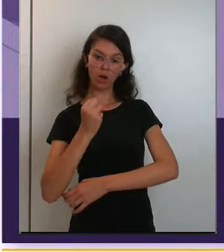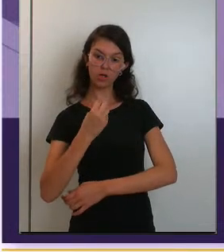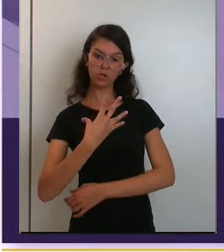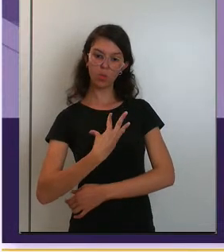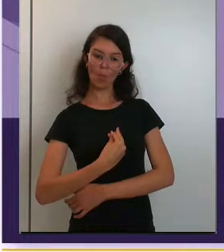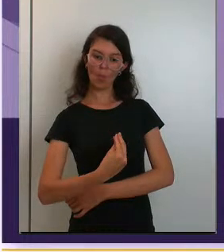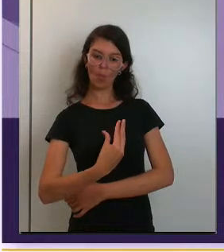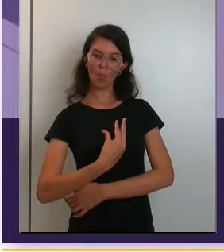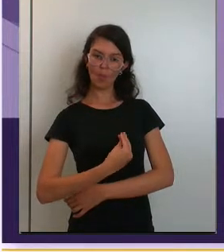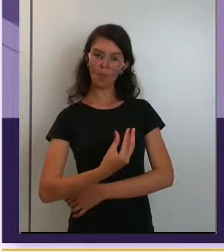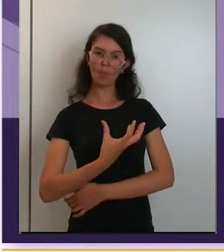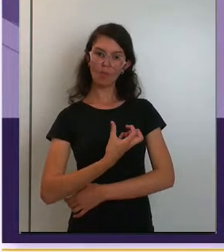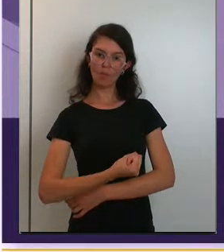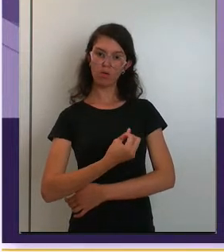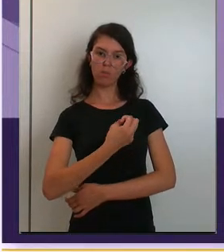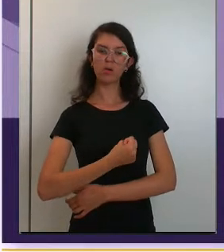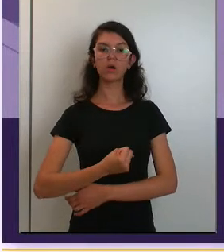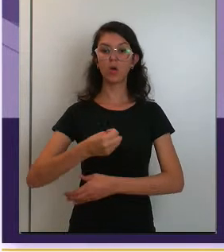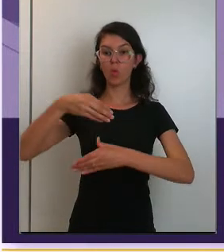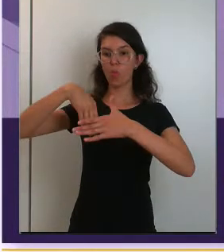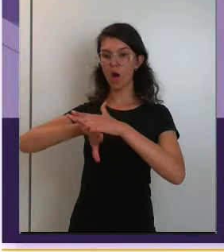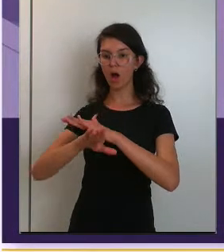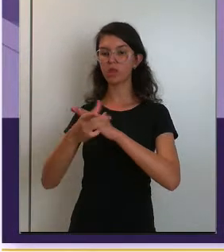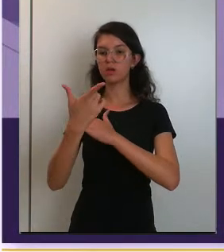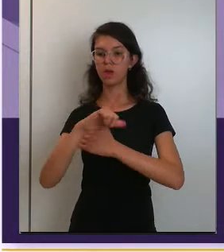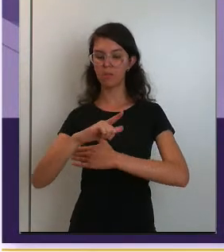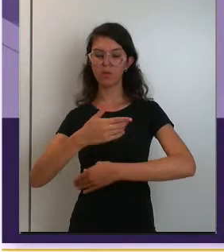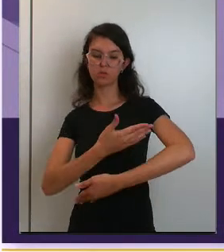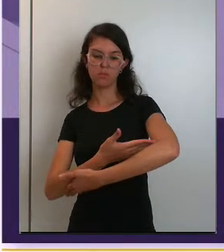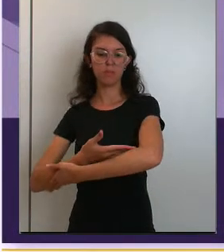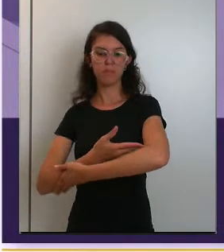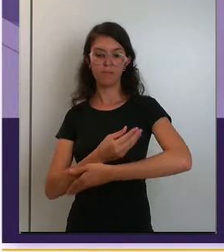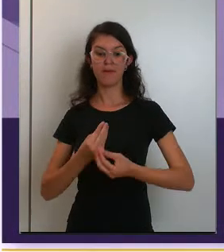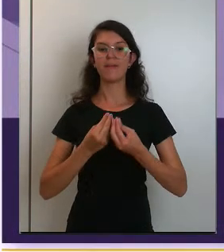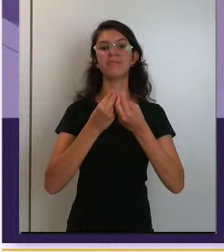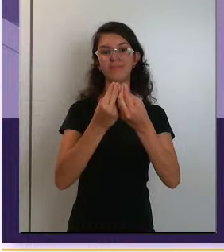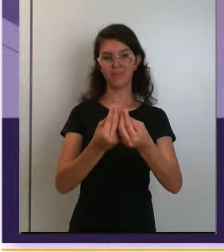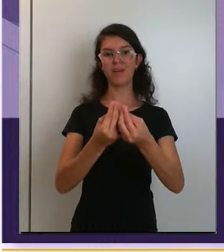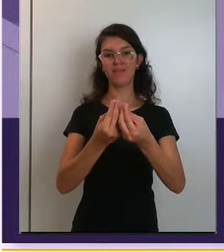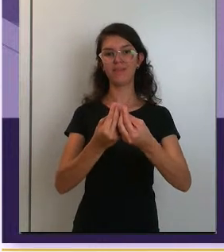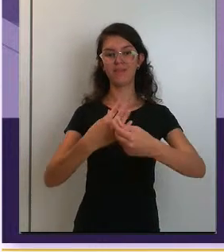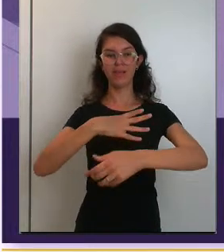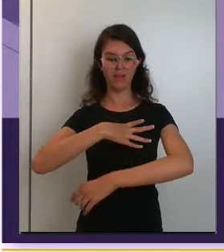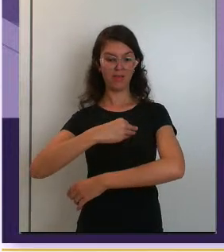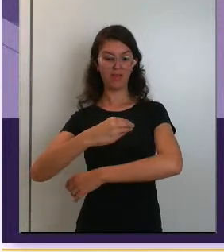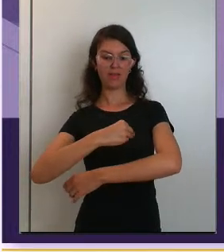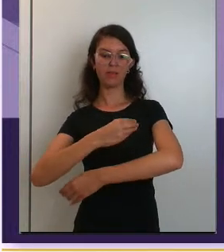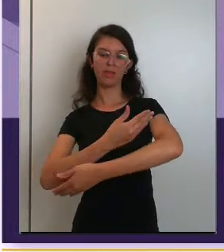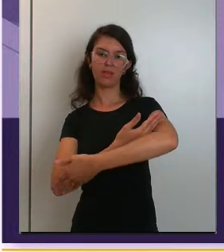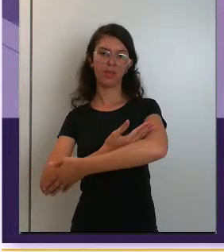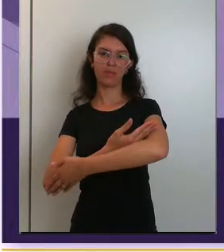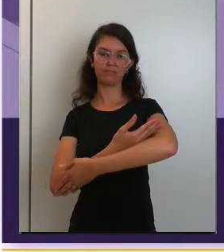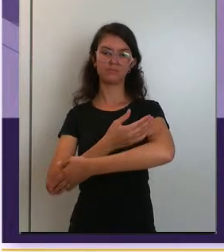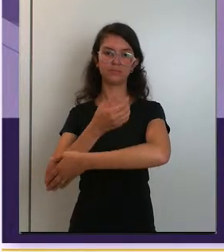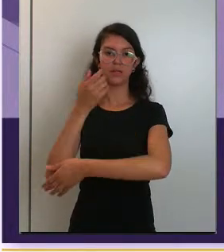que estiverem cuidando dos seus filhos ou para as cuidadoras, né, ou cuidadores.